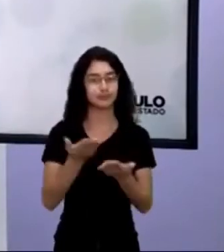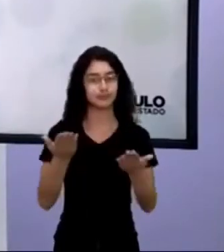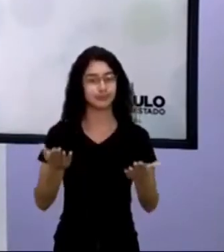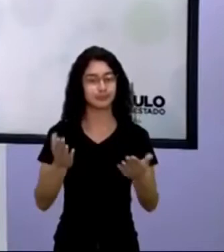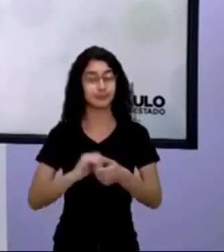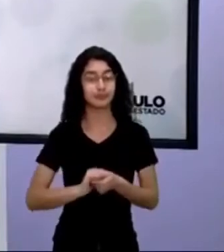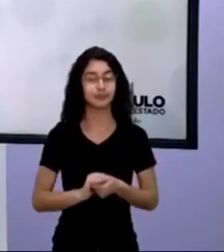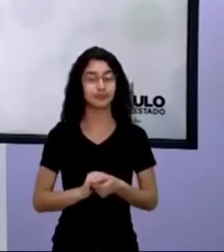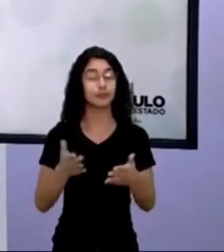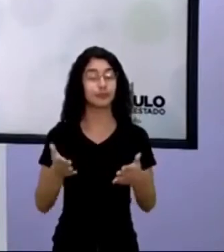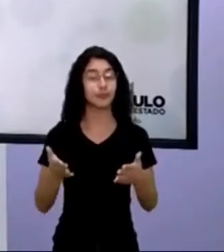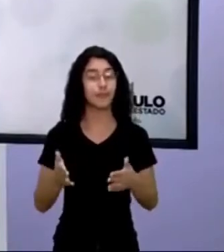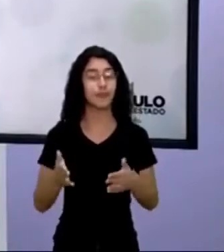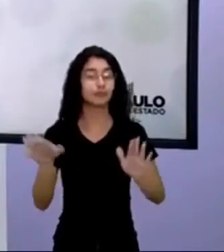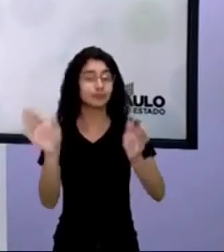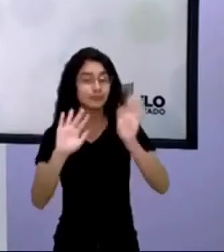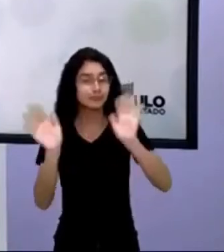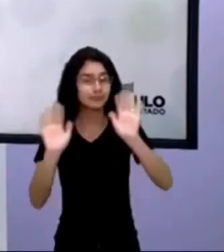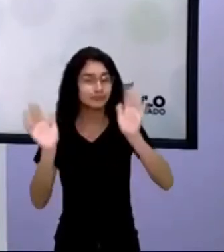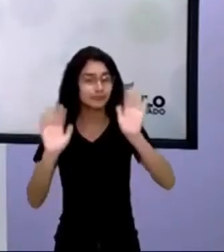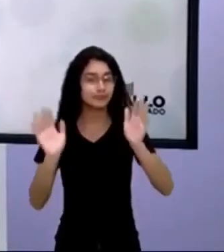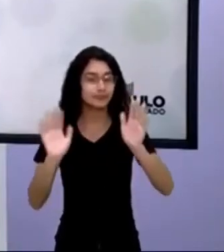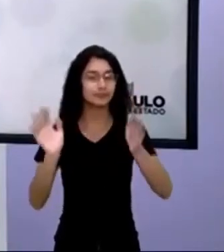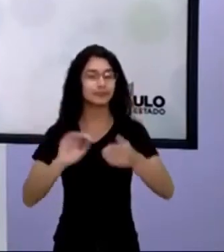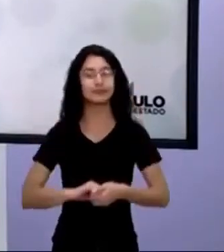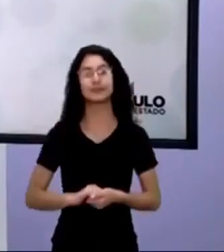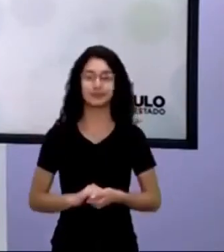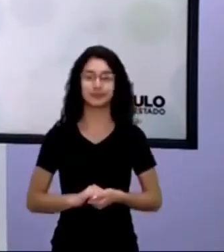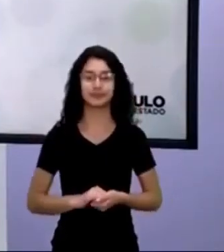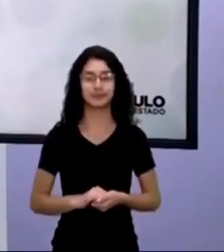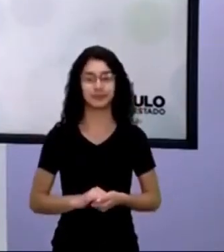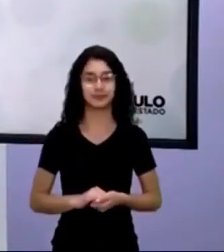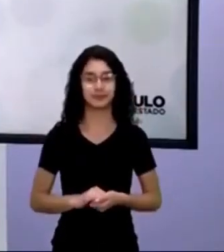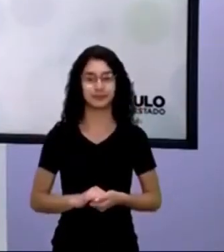aí, fechamento. Até mais, pessoal!